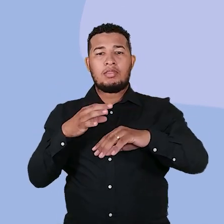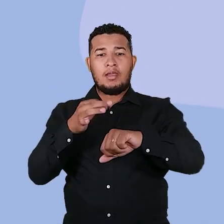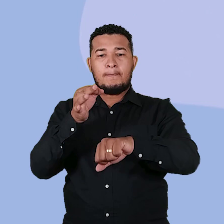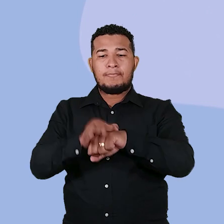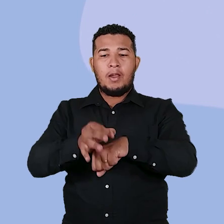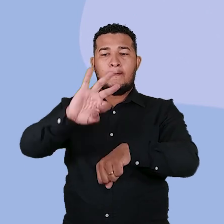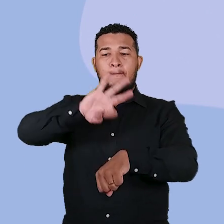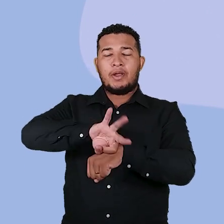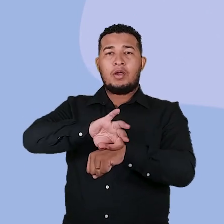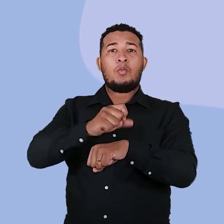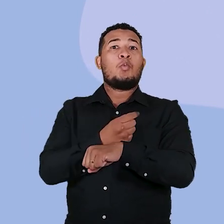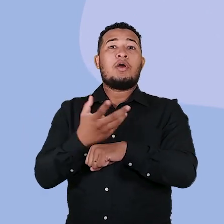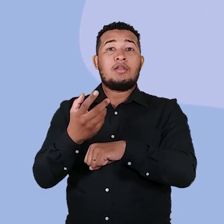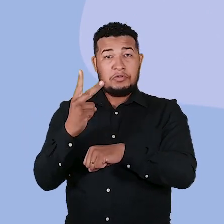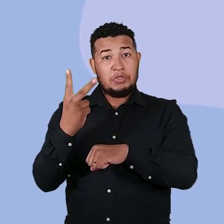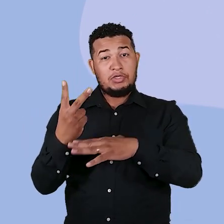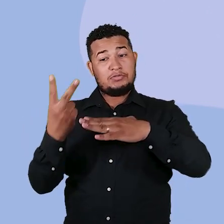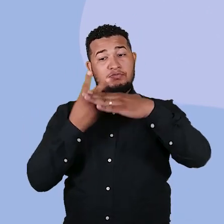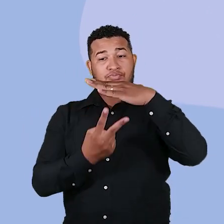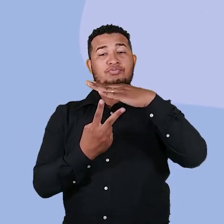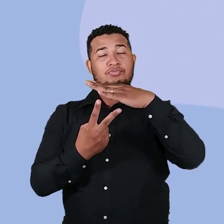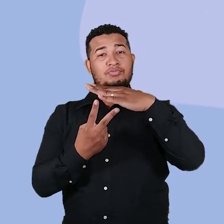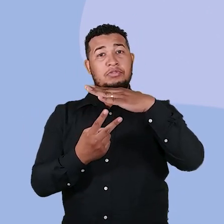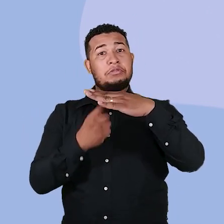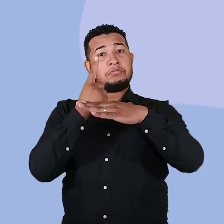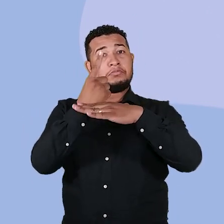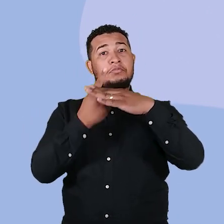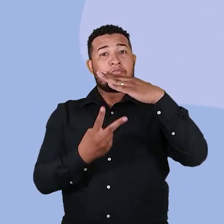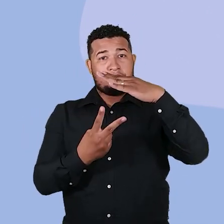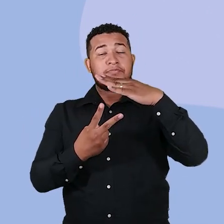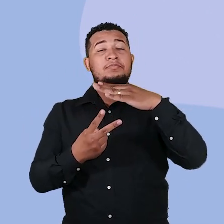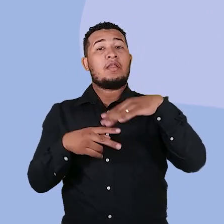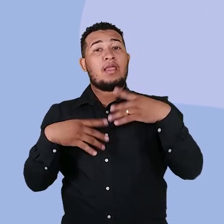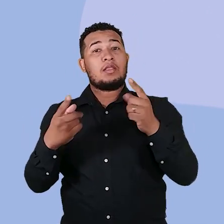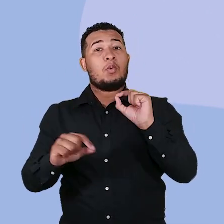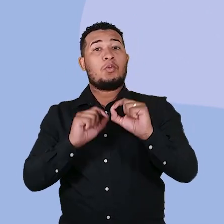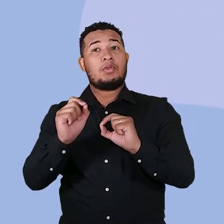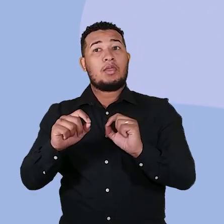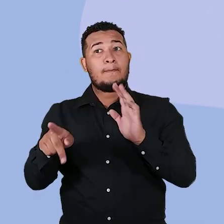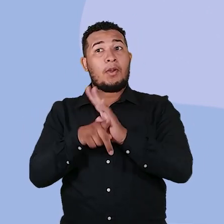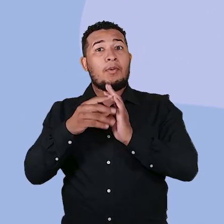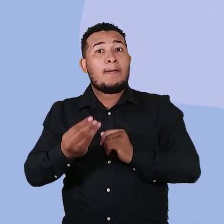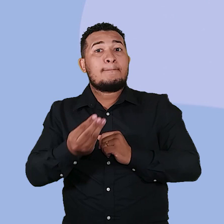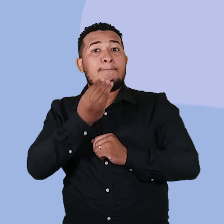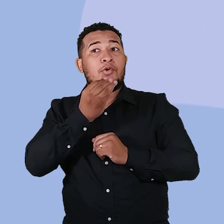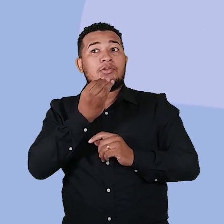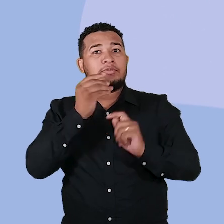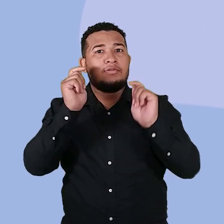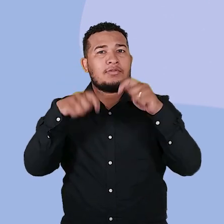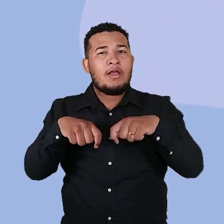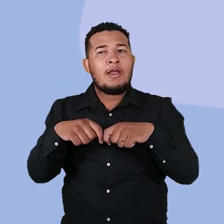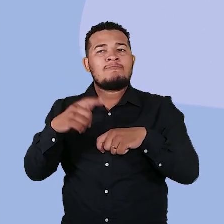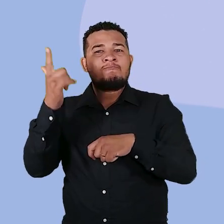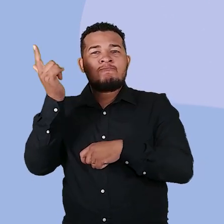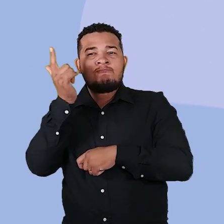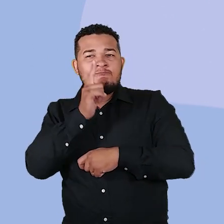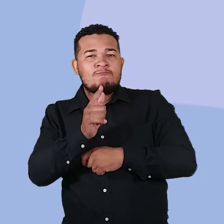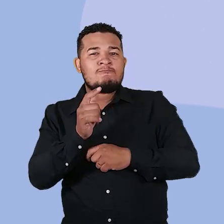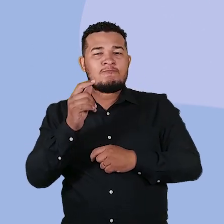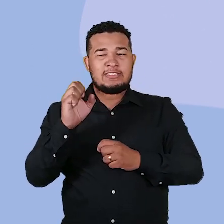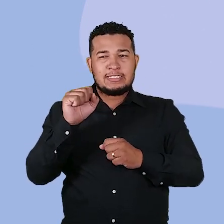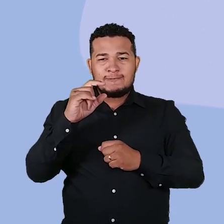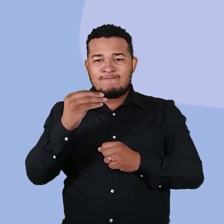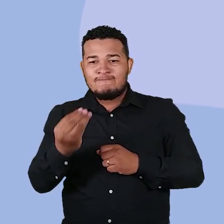quantidade total aí o espaço lateral só isso pois é dizendo que a probabilidade ou seja